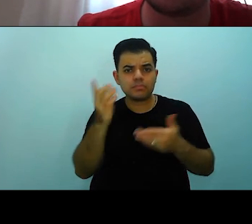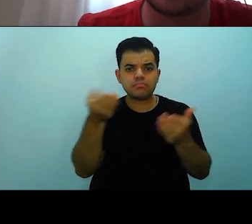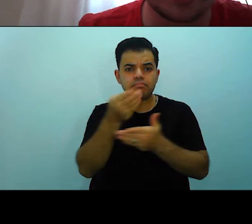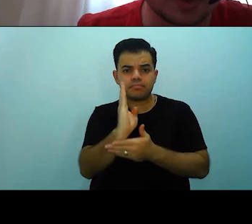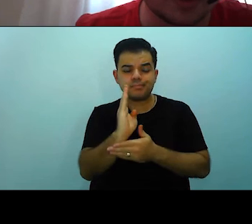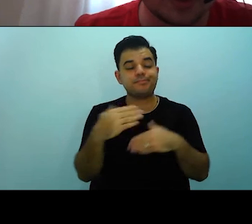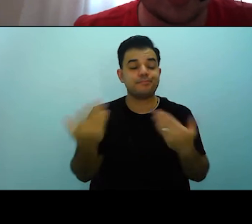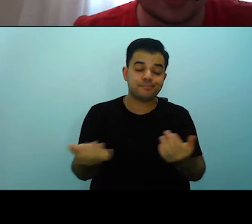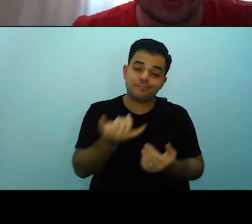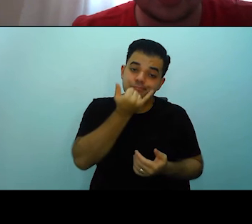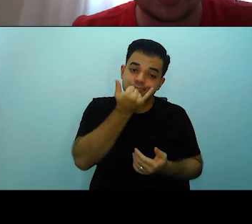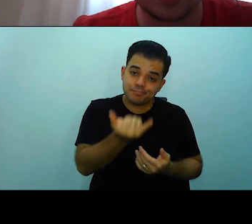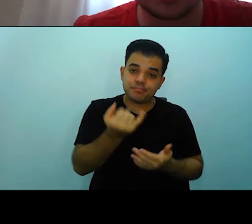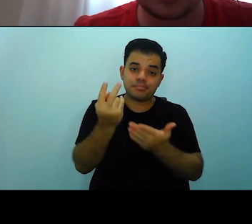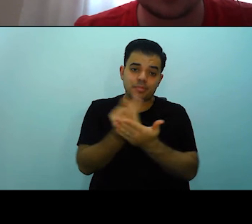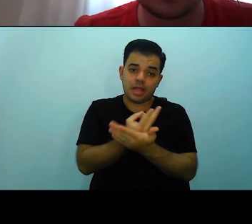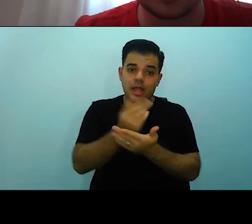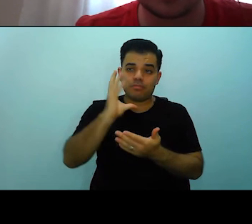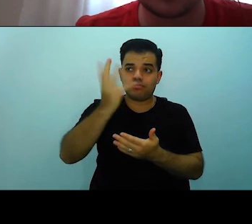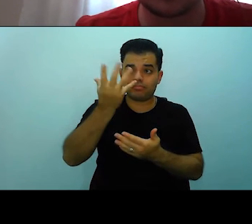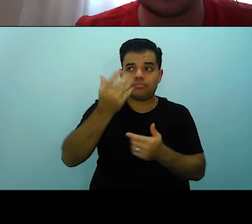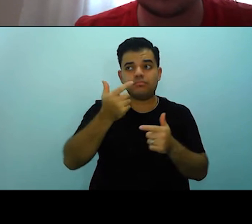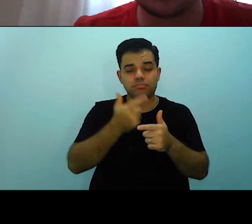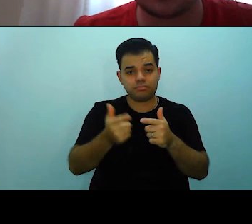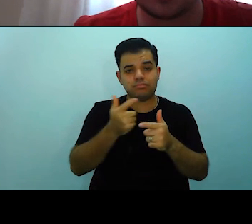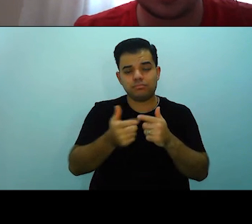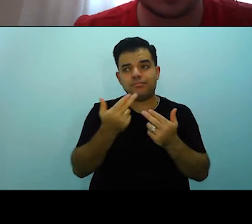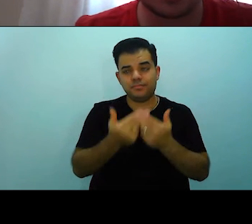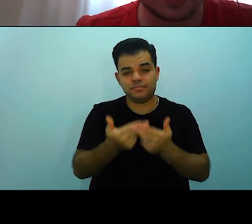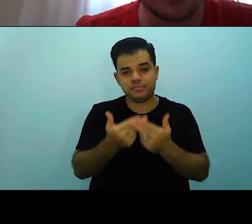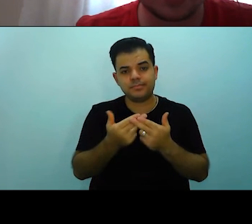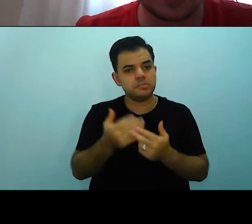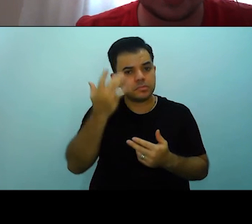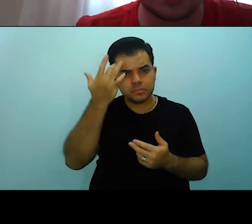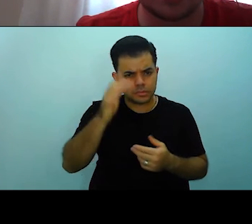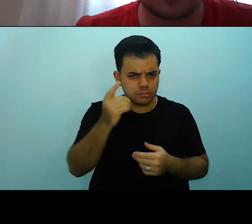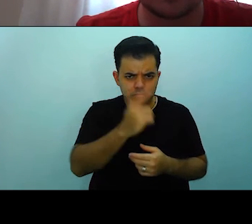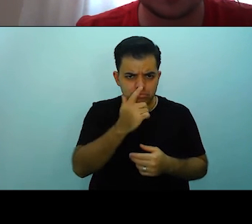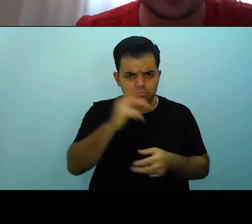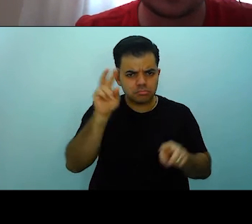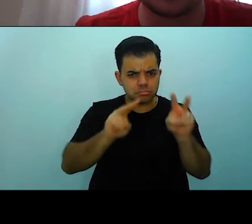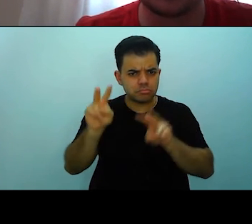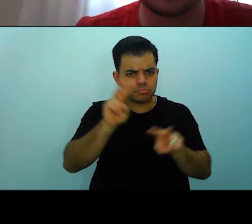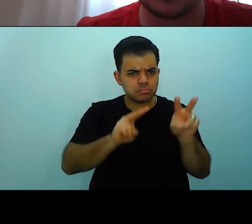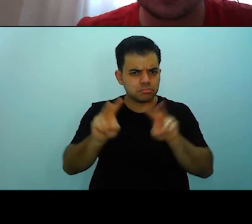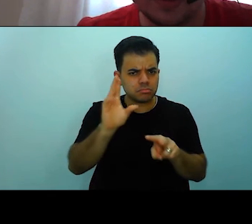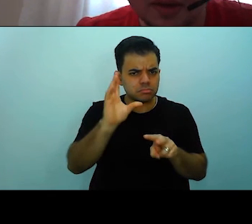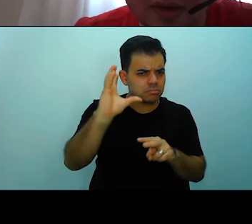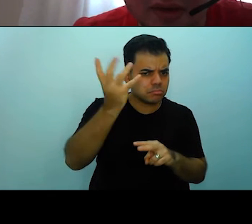né, não deu certo agora. Eu não sei porque ele não está carregando. Você consegue ver o que está ali?